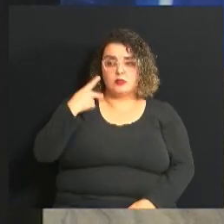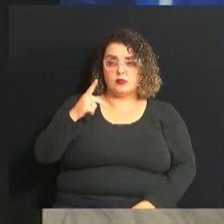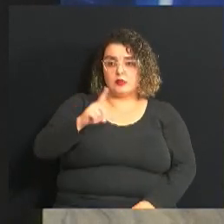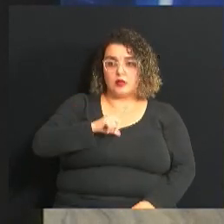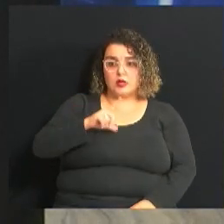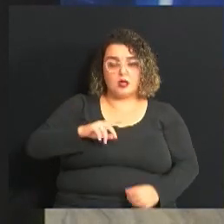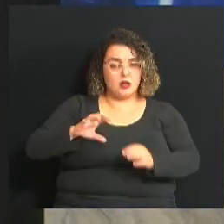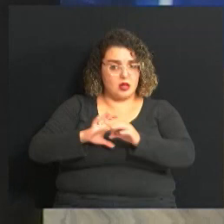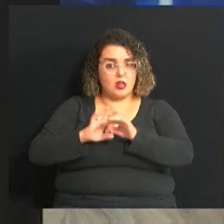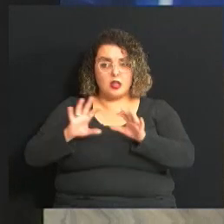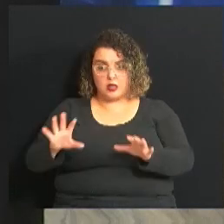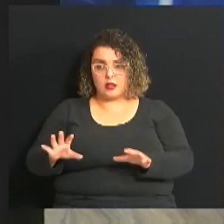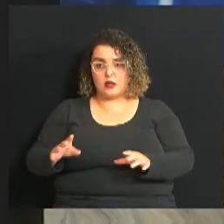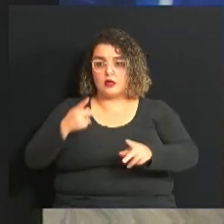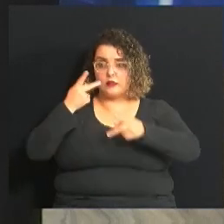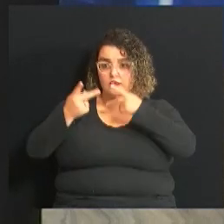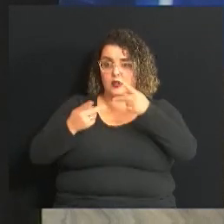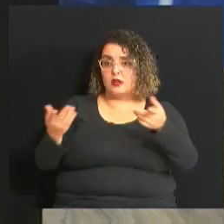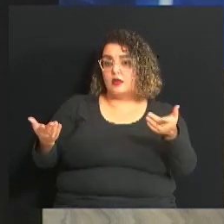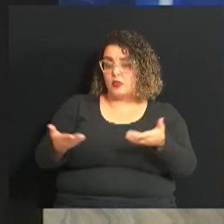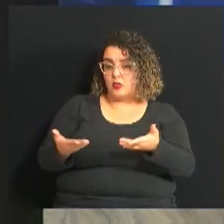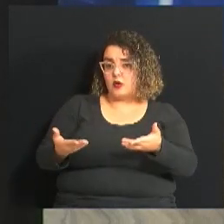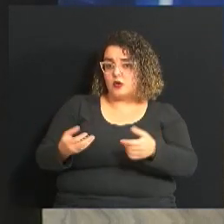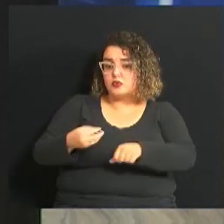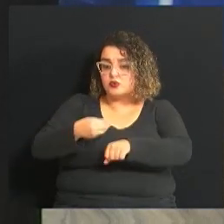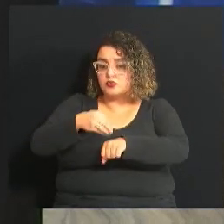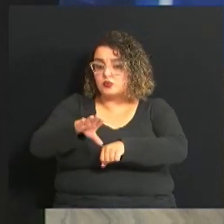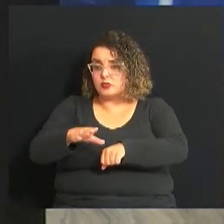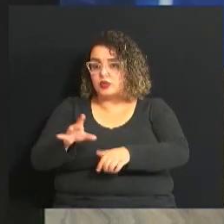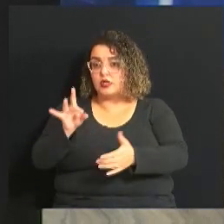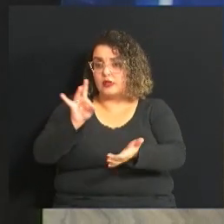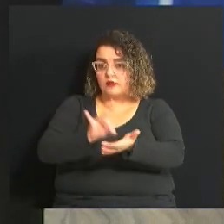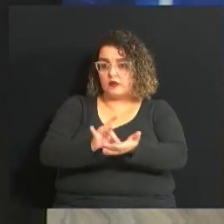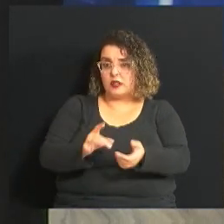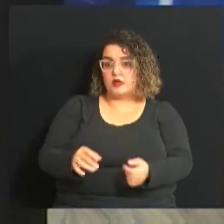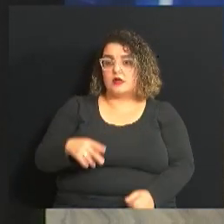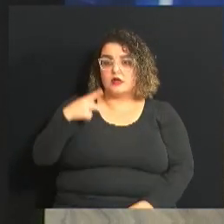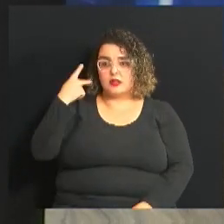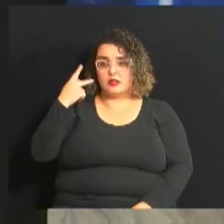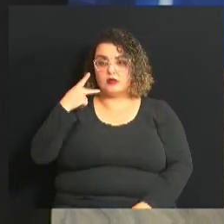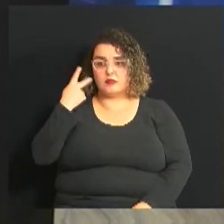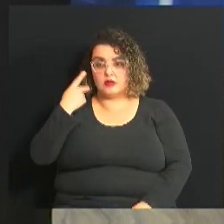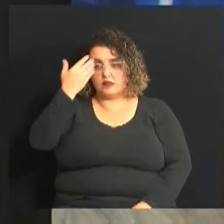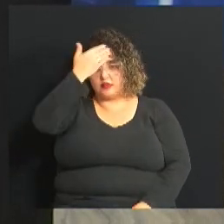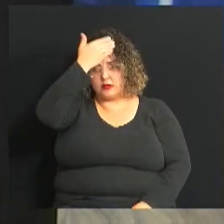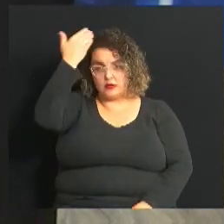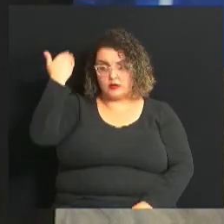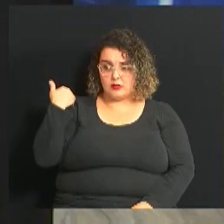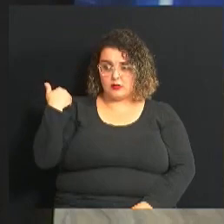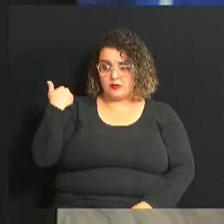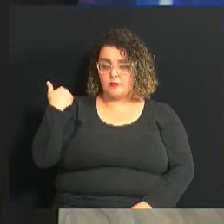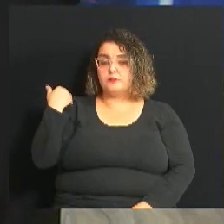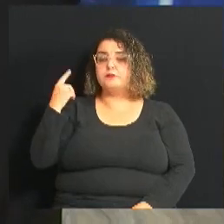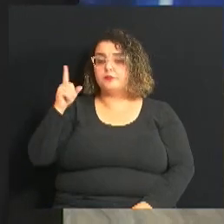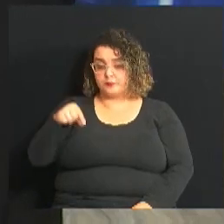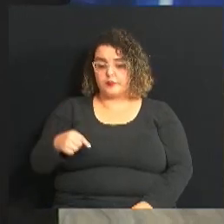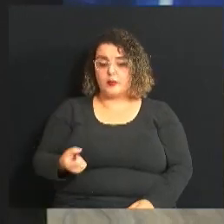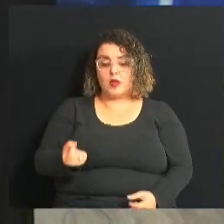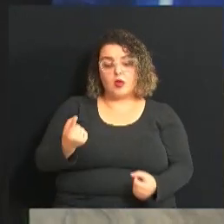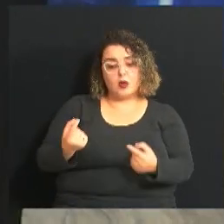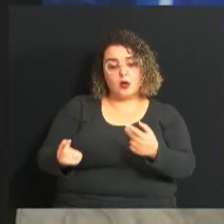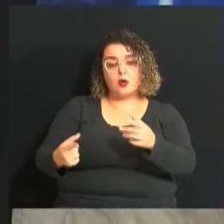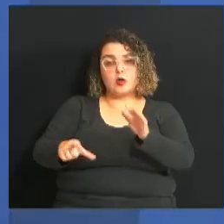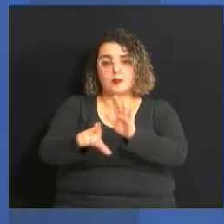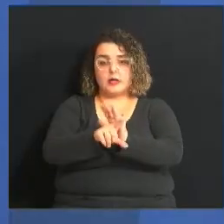têm à disposição e a gente fala agora sobre uma indicação realizada pela vereadora Débora Palermo é que algumas leis quando